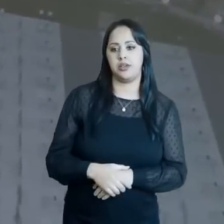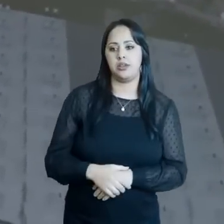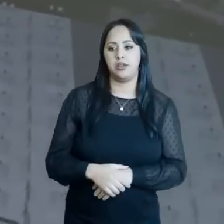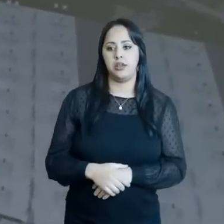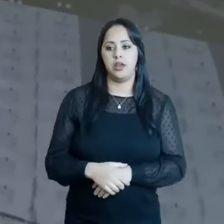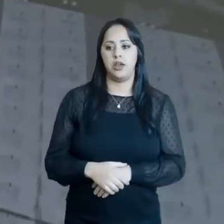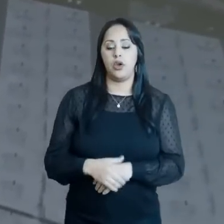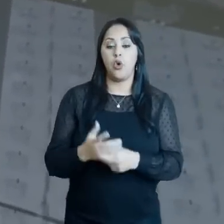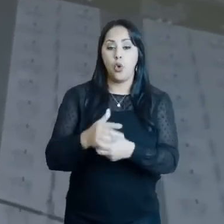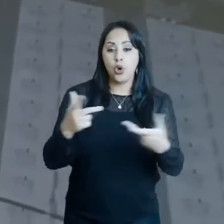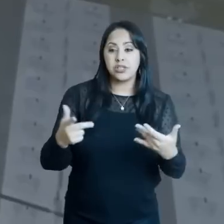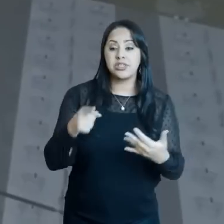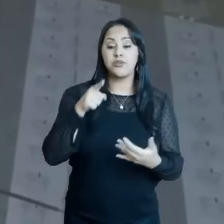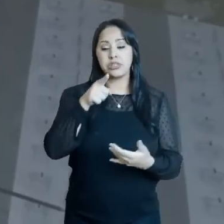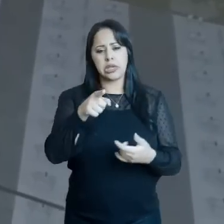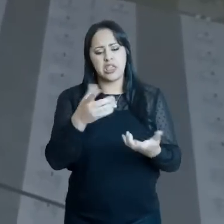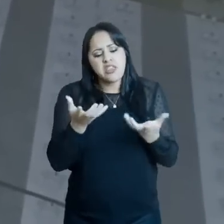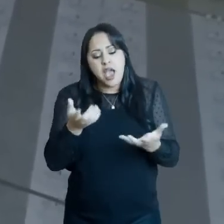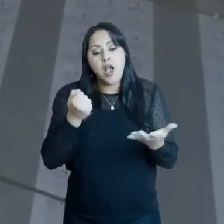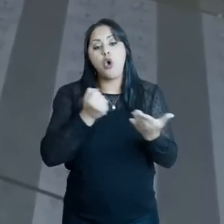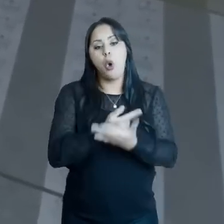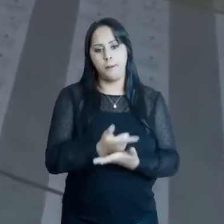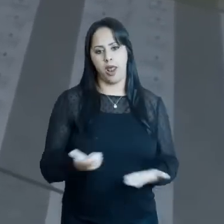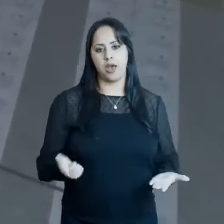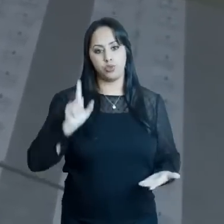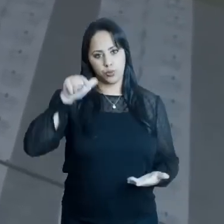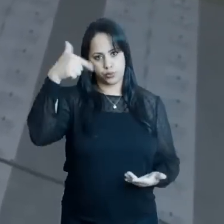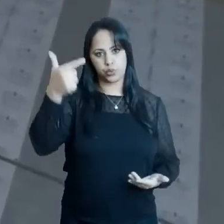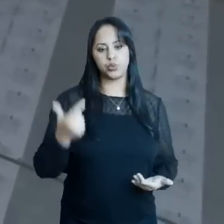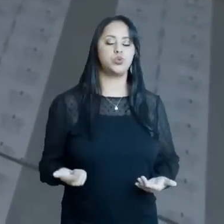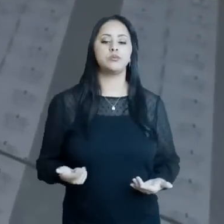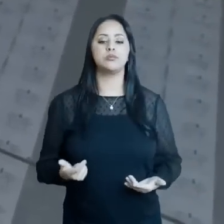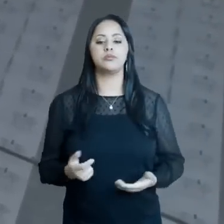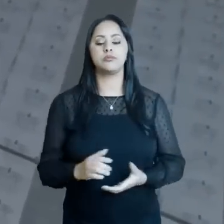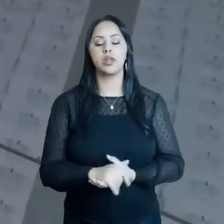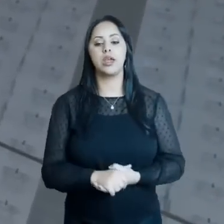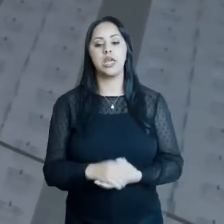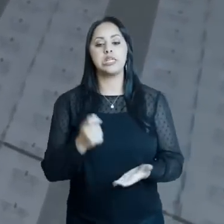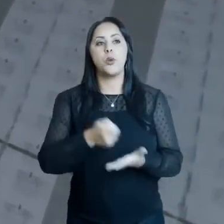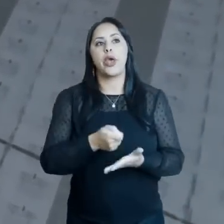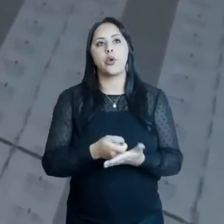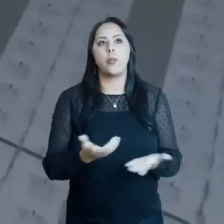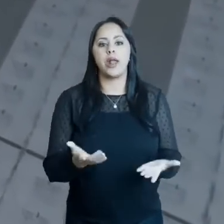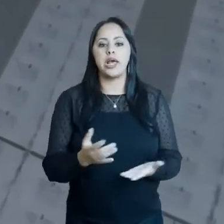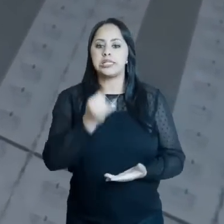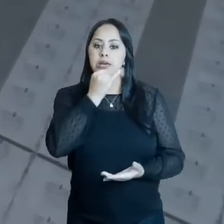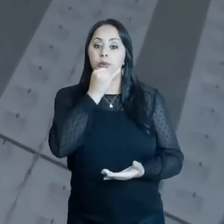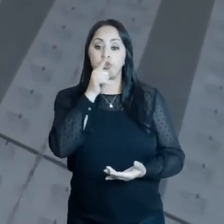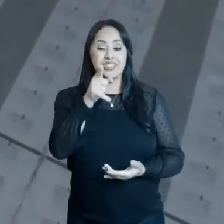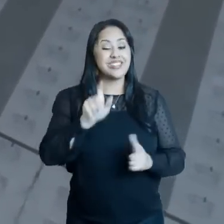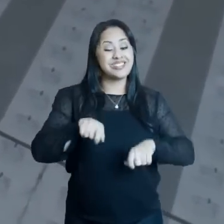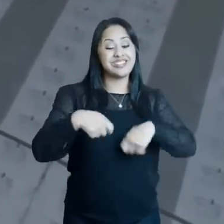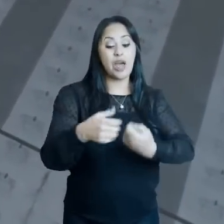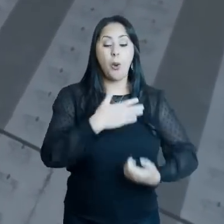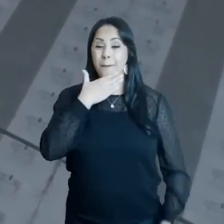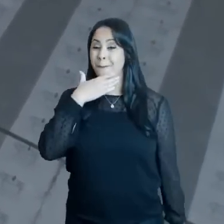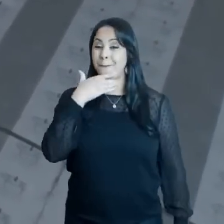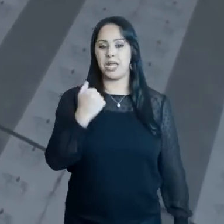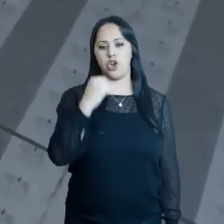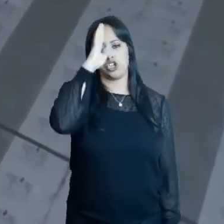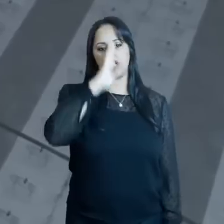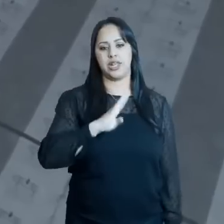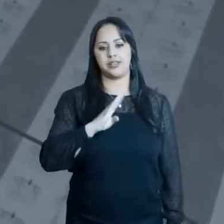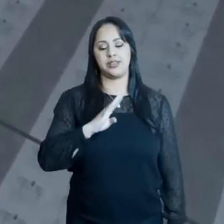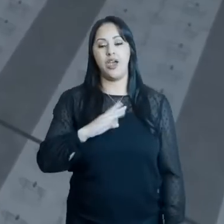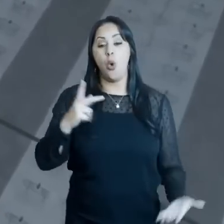Ensina as pessoas de graça aquilo que você pretende cobrar. Se você ensinar de graça, eu quero falar assim, ó, você tem que dar o seu melhor de graça. O maior erro das pessoas